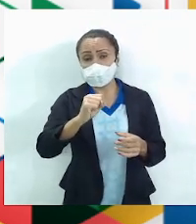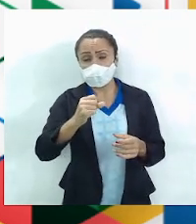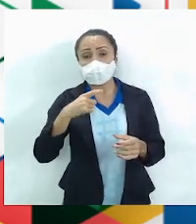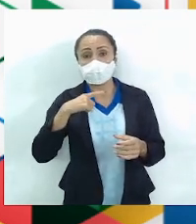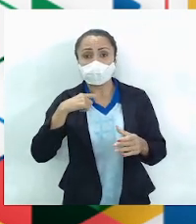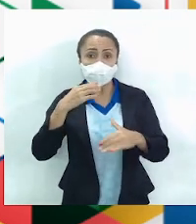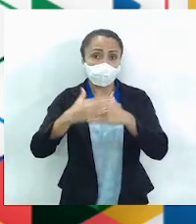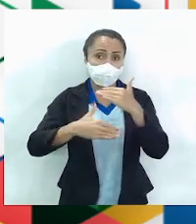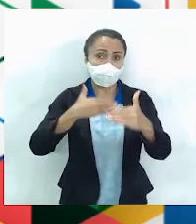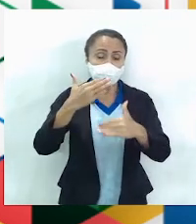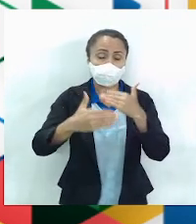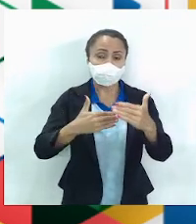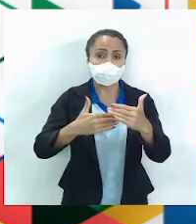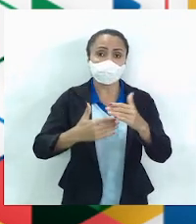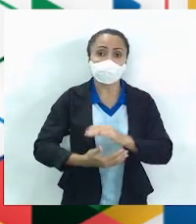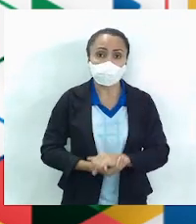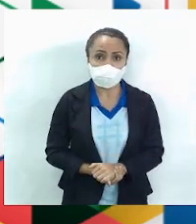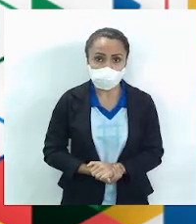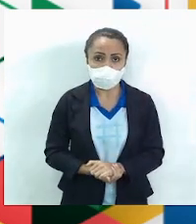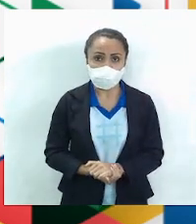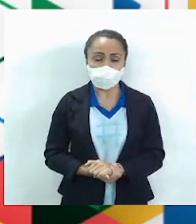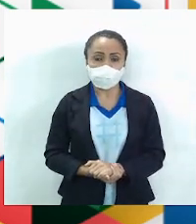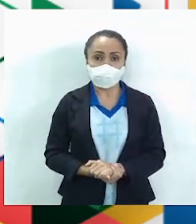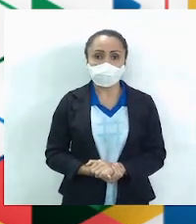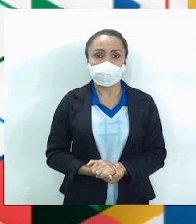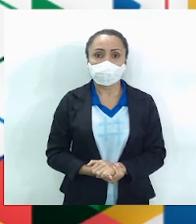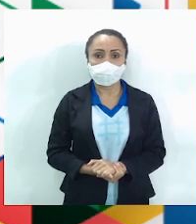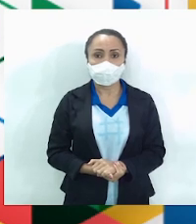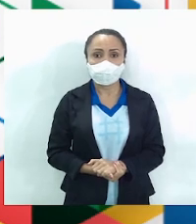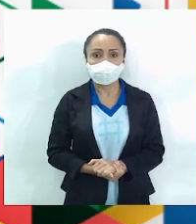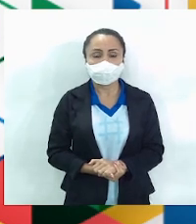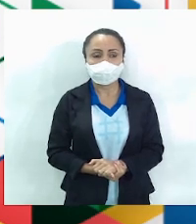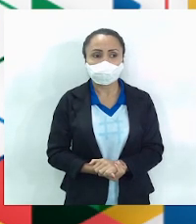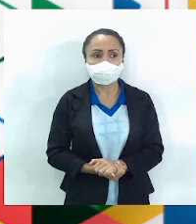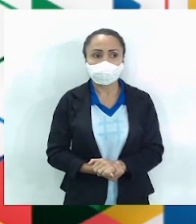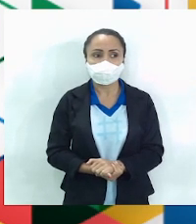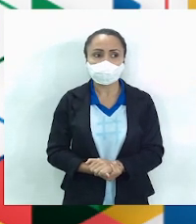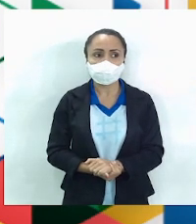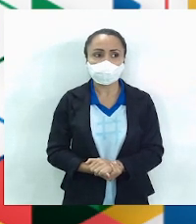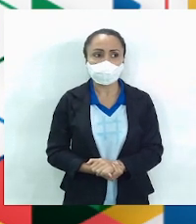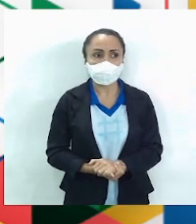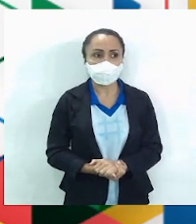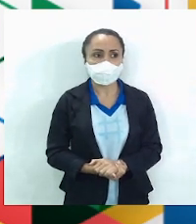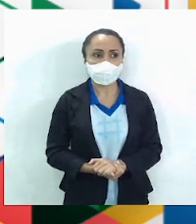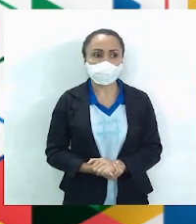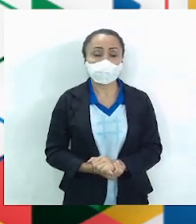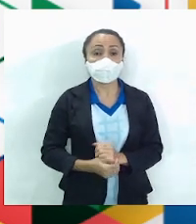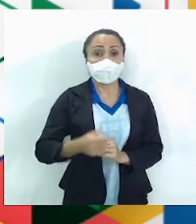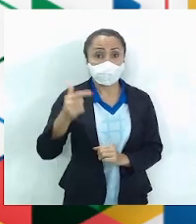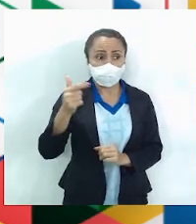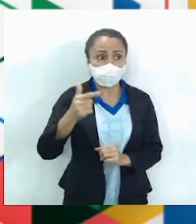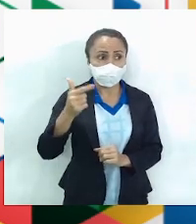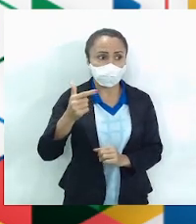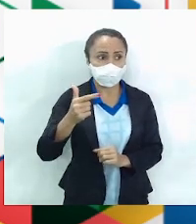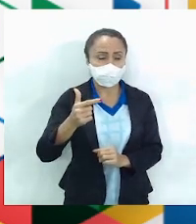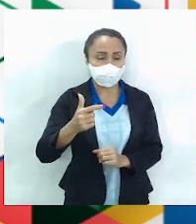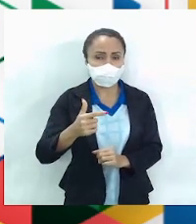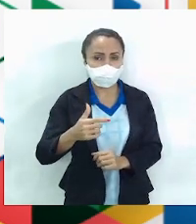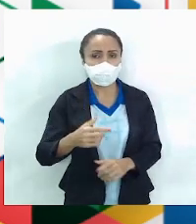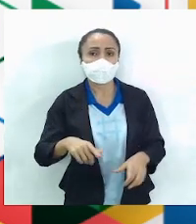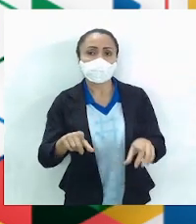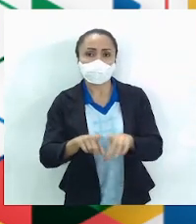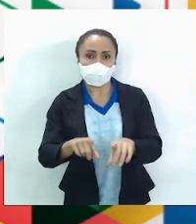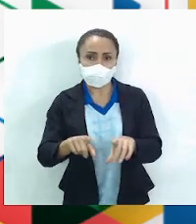processo de independência após o fim da antiga URSS. Beleza? Vamos embora. Questão 2, também